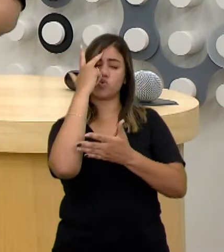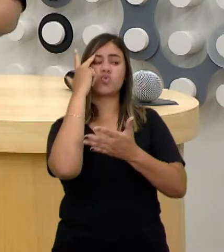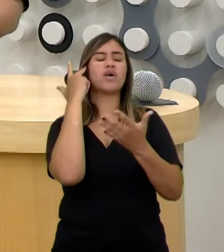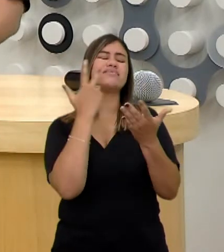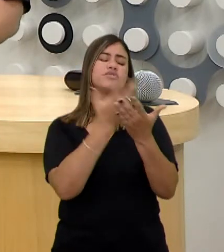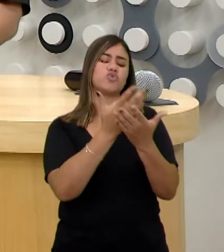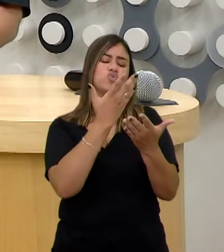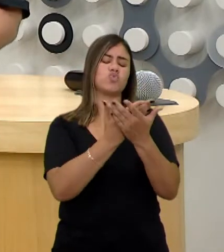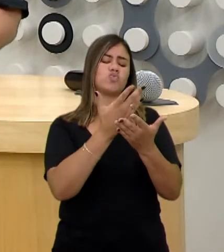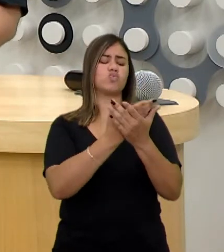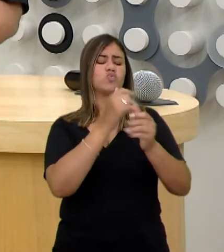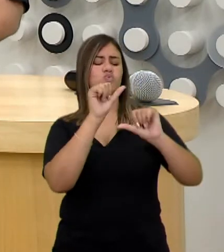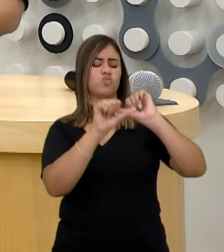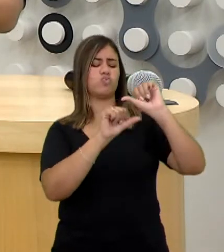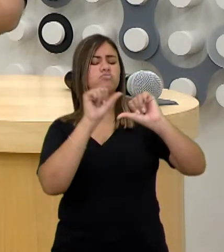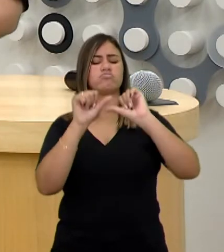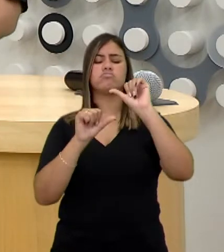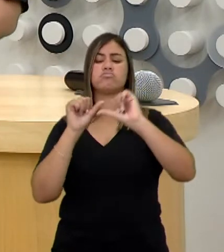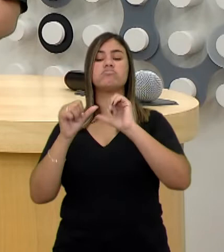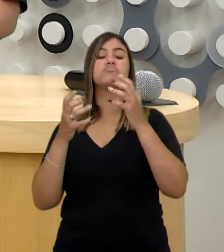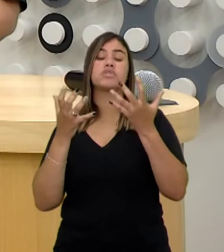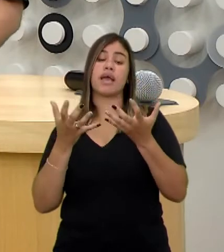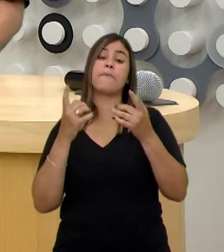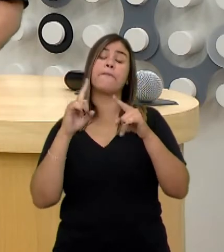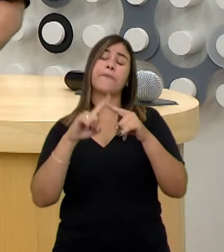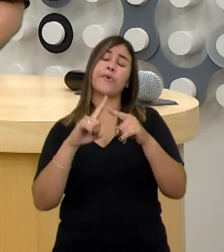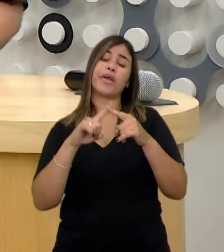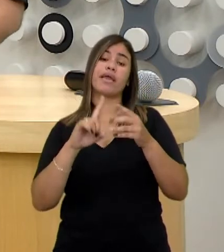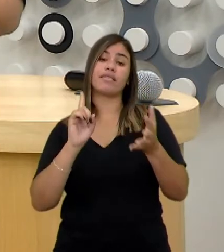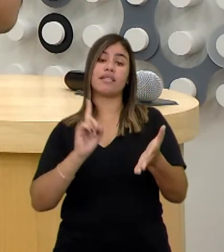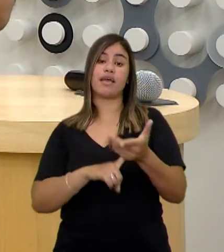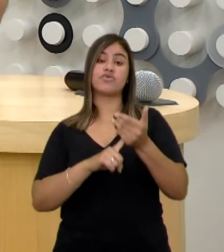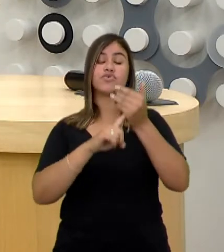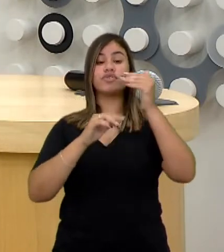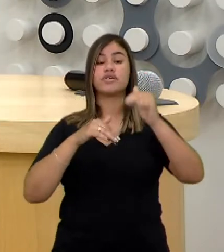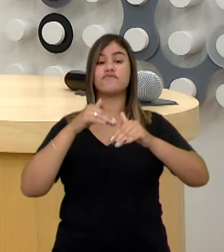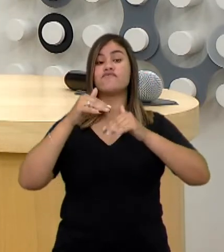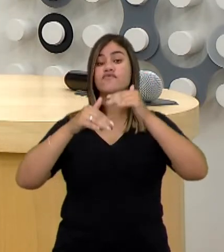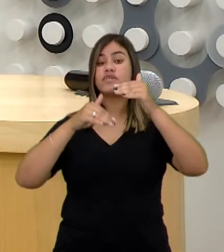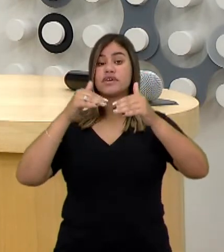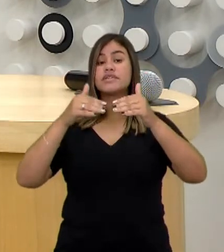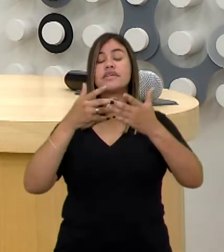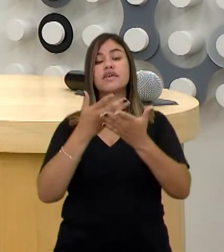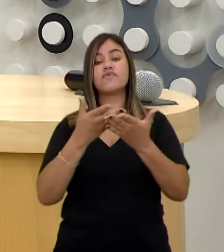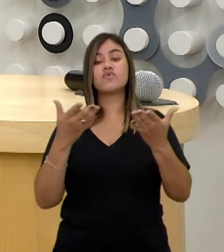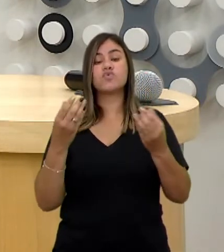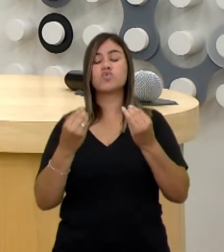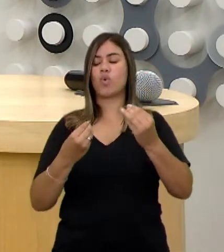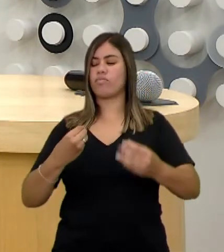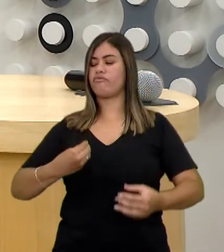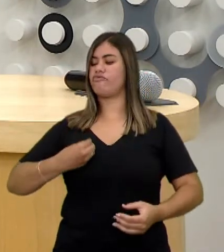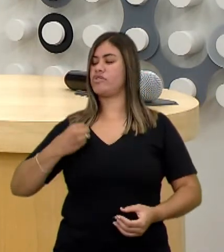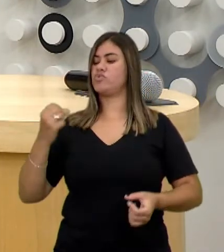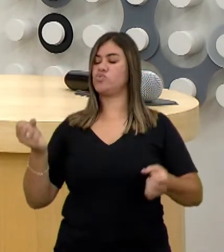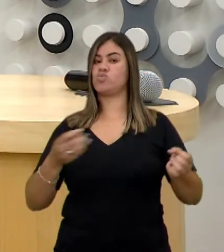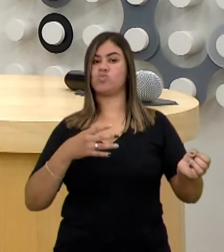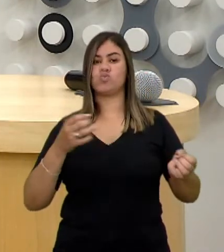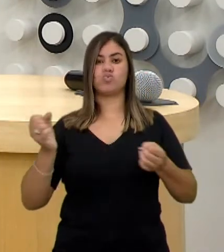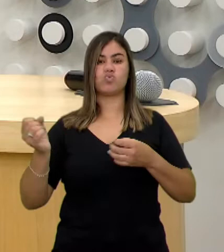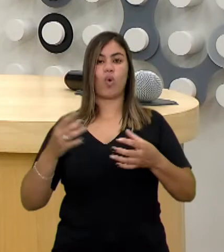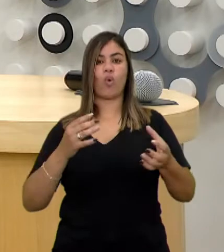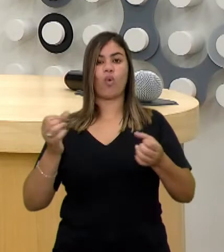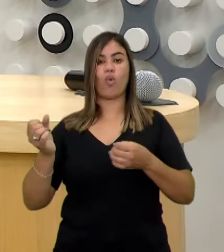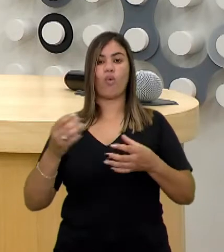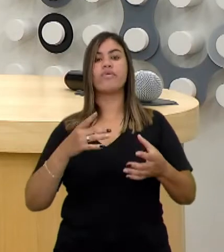a tecnologia vai avançando e aí você, né, vai tendo a colocação de novos seres vivos que acabam aparecendo,